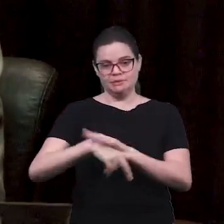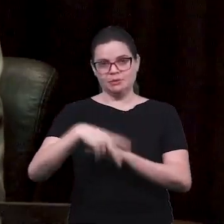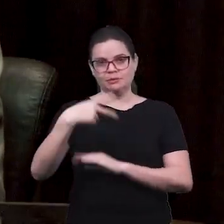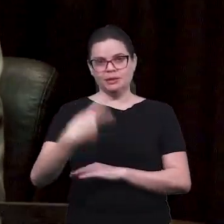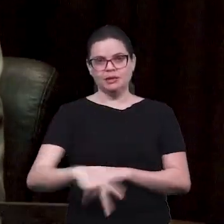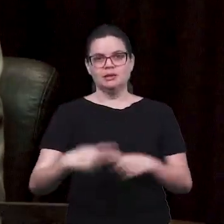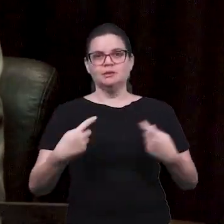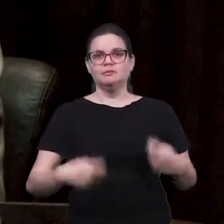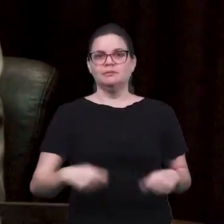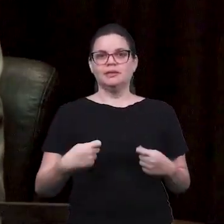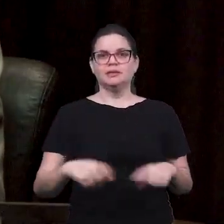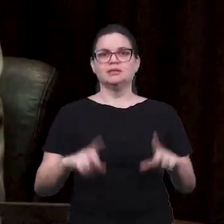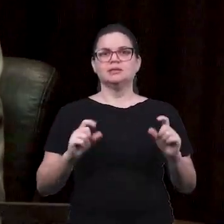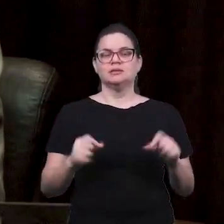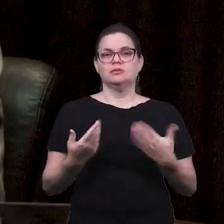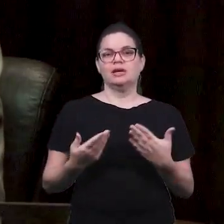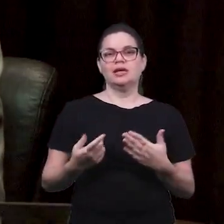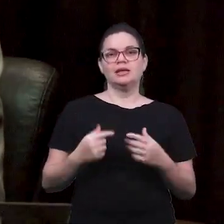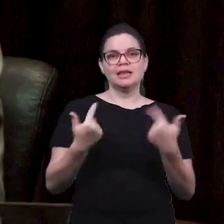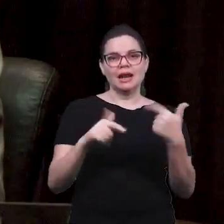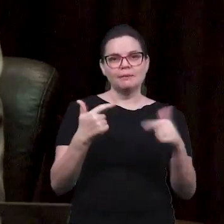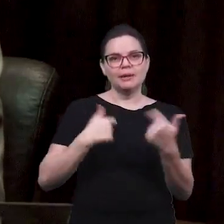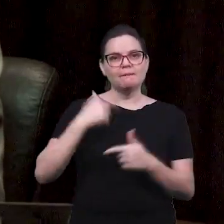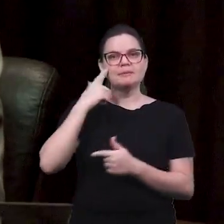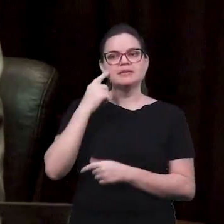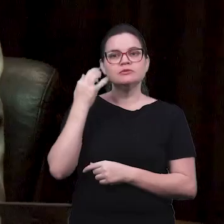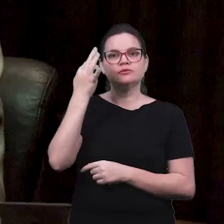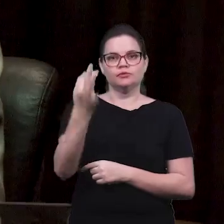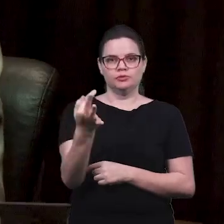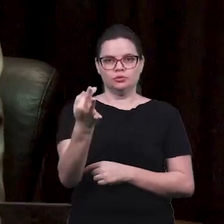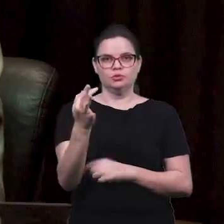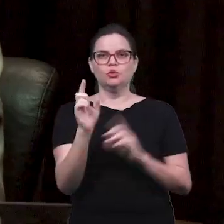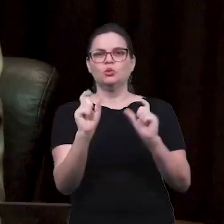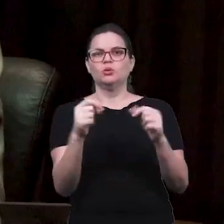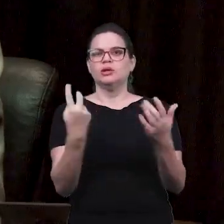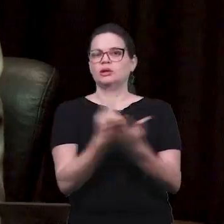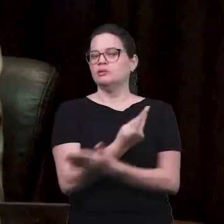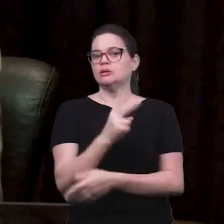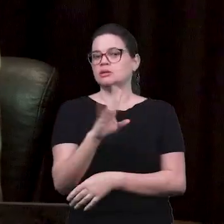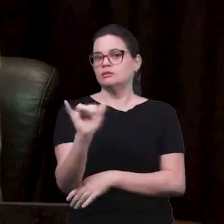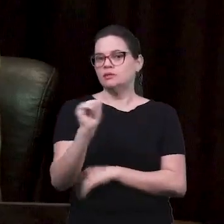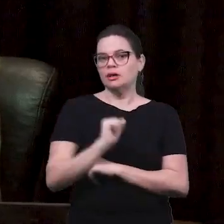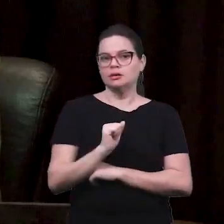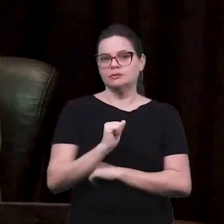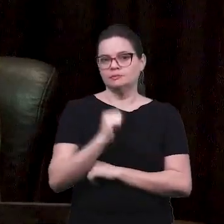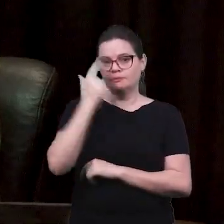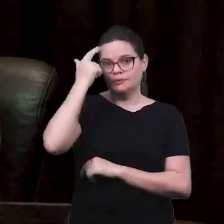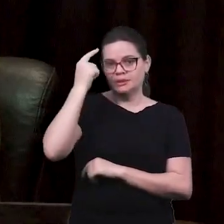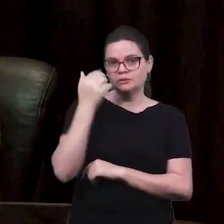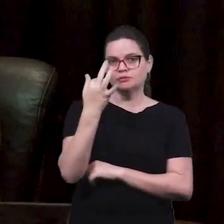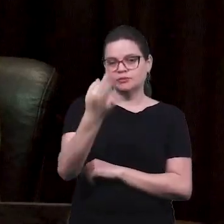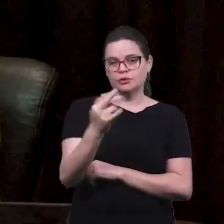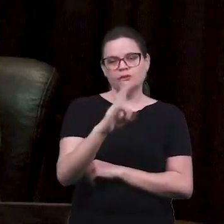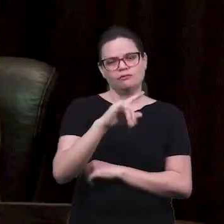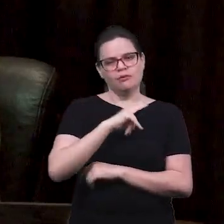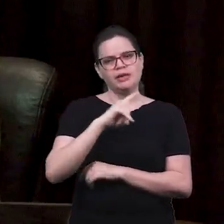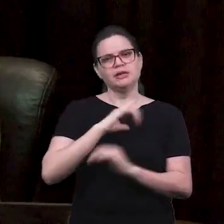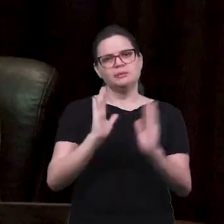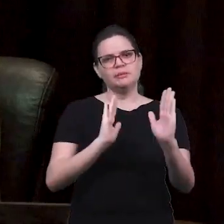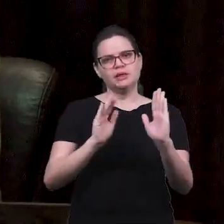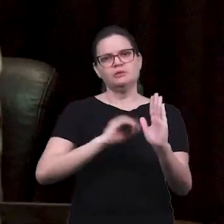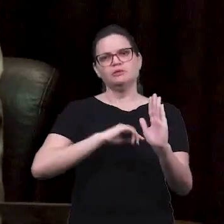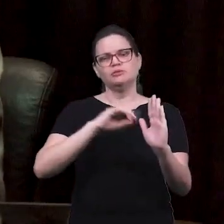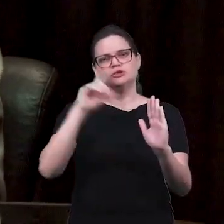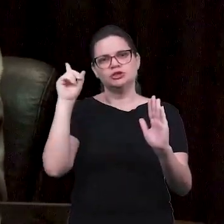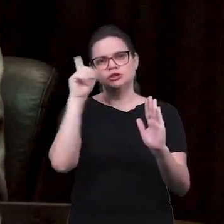que trabalhar com previsibilidade. O que seria isso? Ele tem que prever que vai ter tempos bons, tempos ruins,